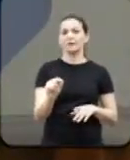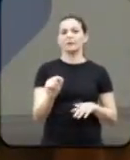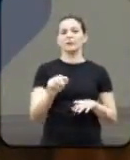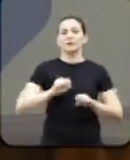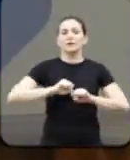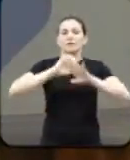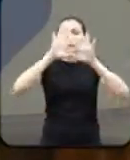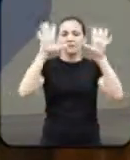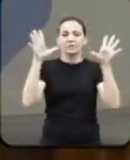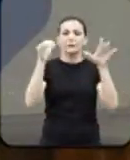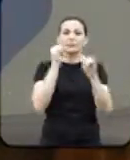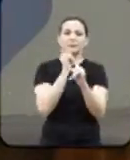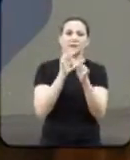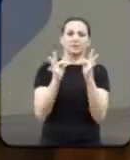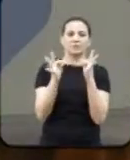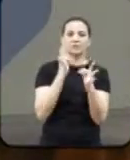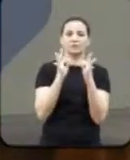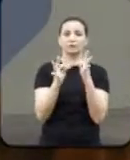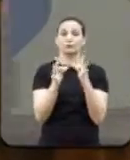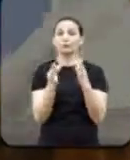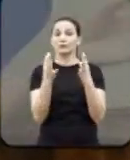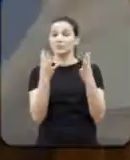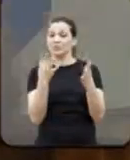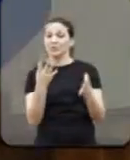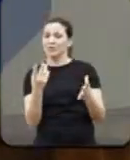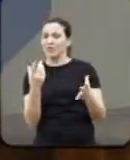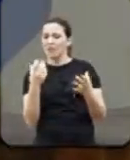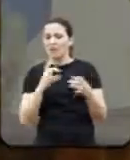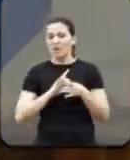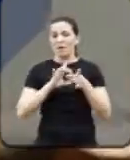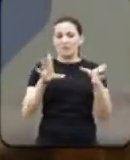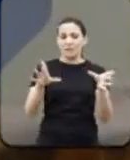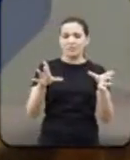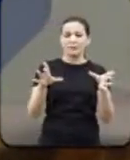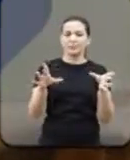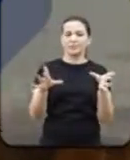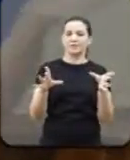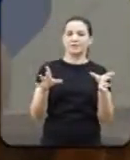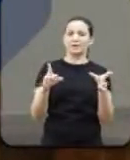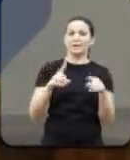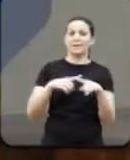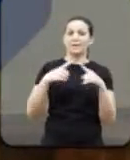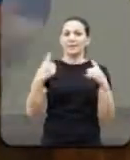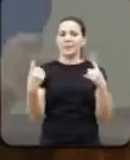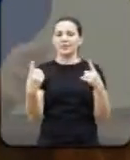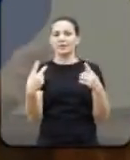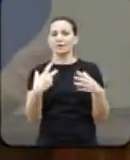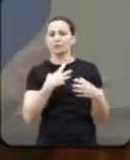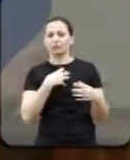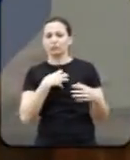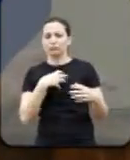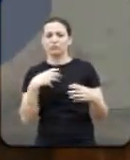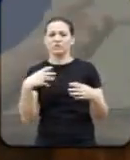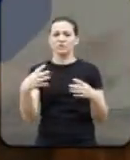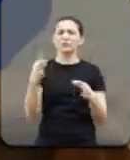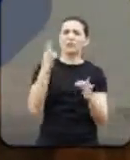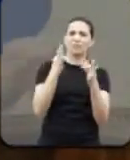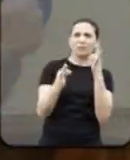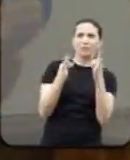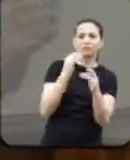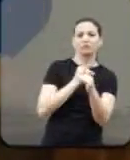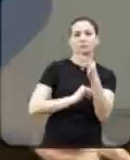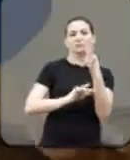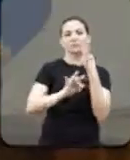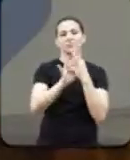a transparência que a tecnologia está permitindo, ou seja, a transparência que não veio naturalmente, mas que veio por outros meios, através da